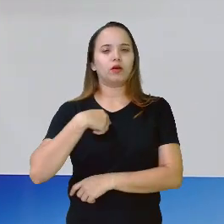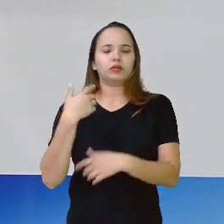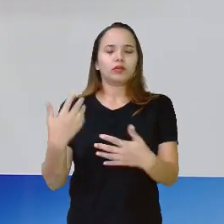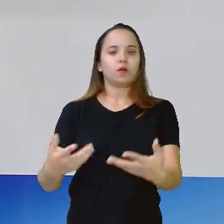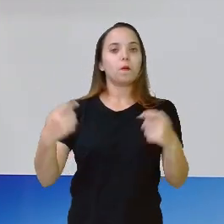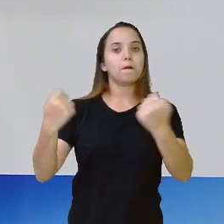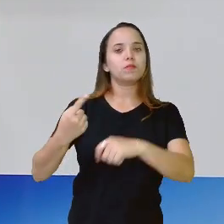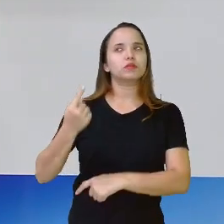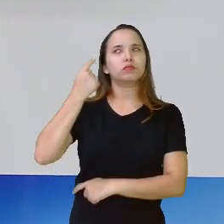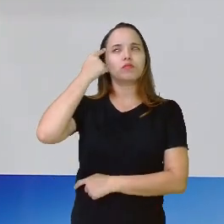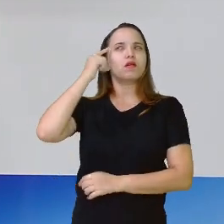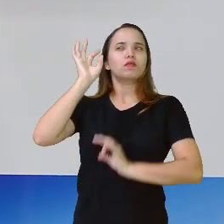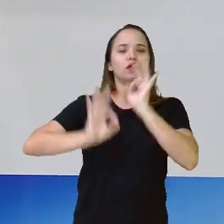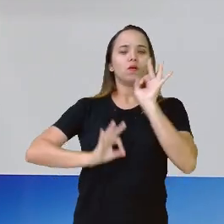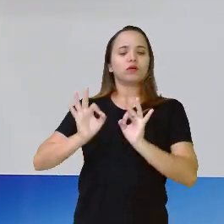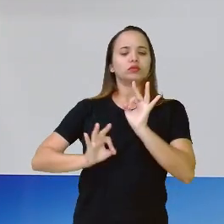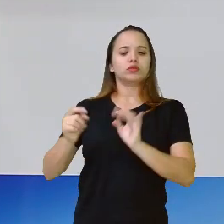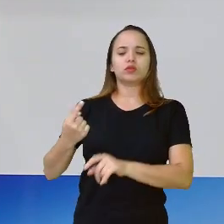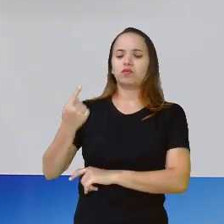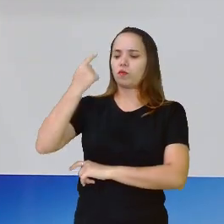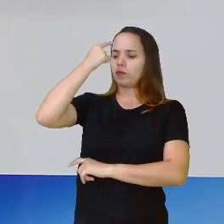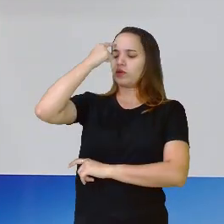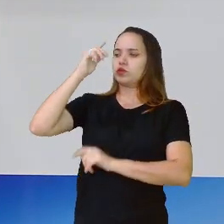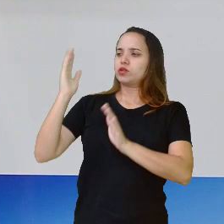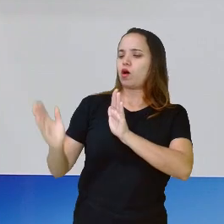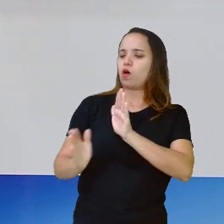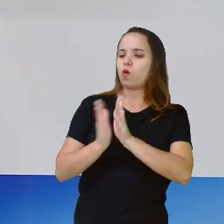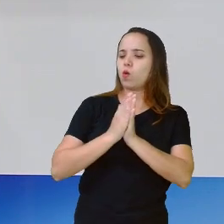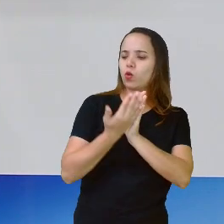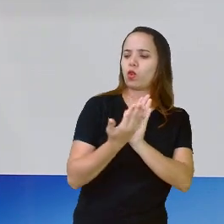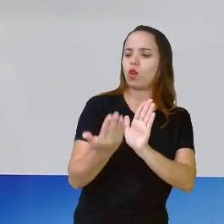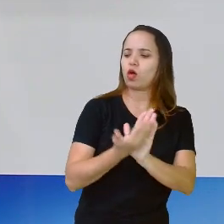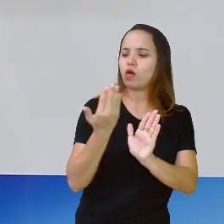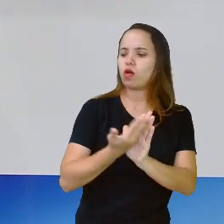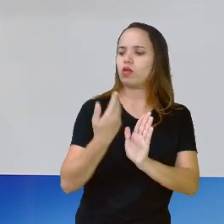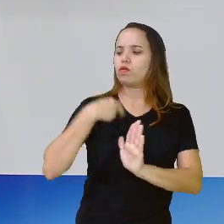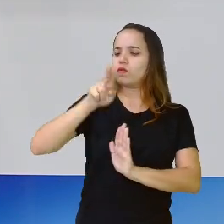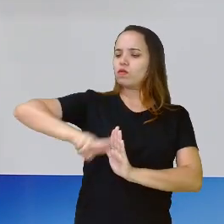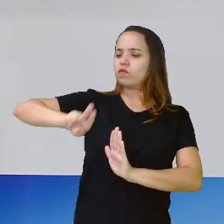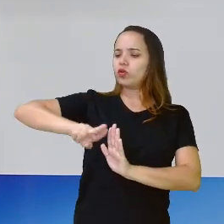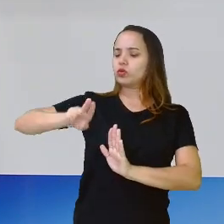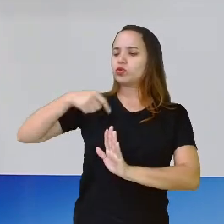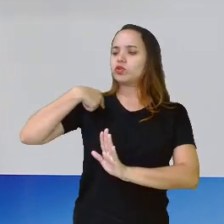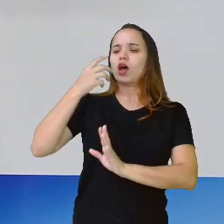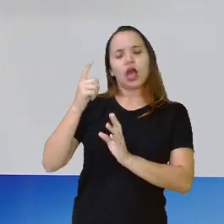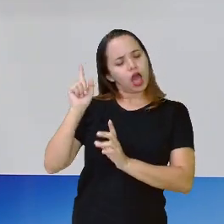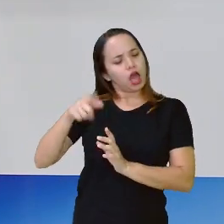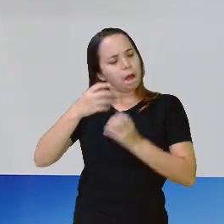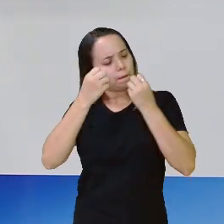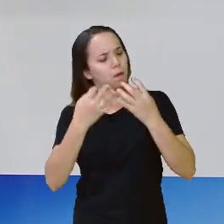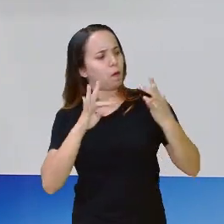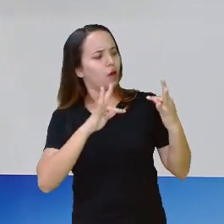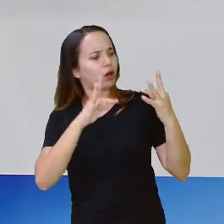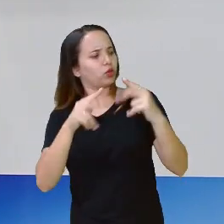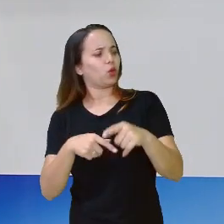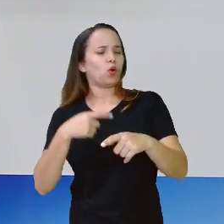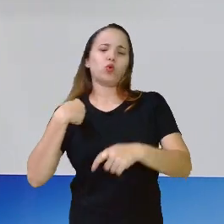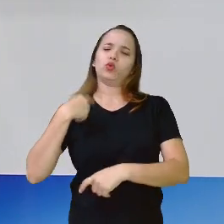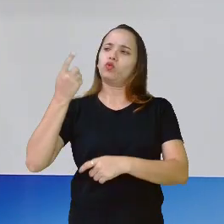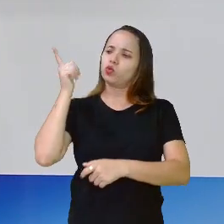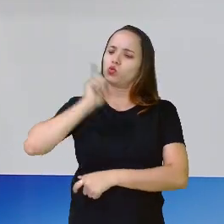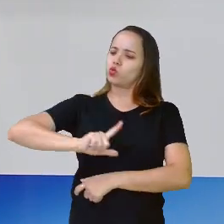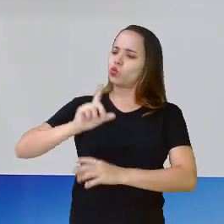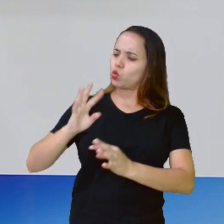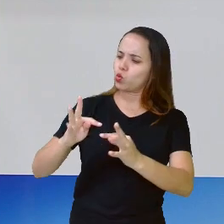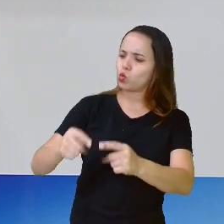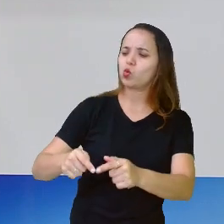só o livro didático, ele é suficiente. Eu vou considerar e contemplar todas as especificidades que estão ali na minha